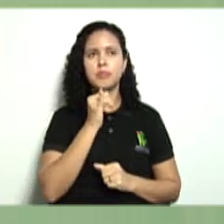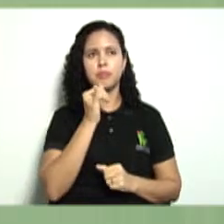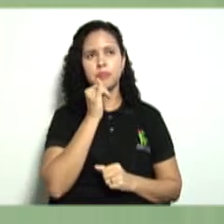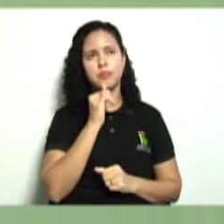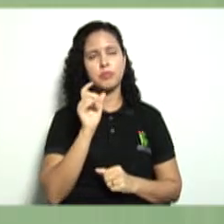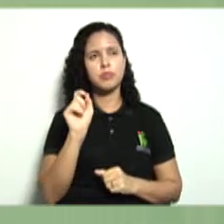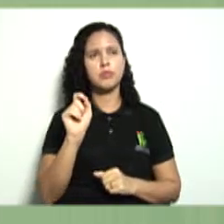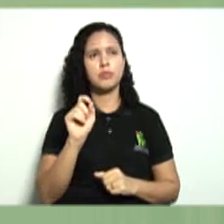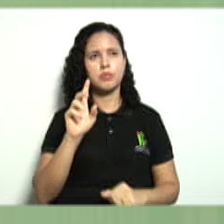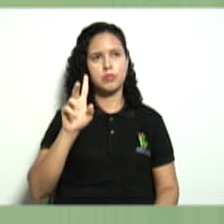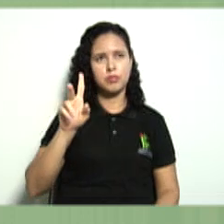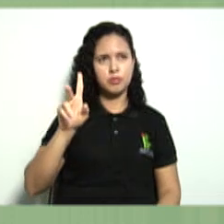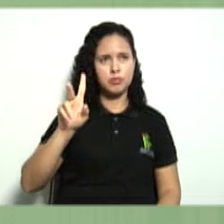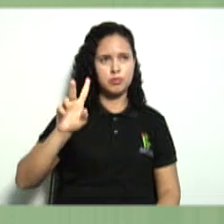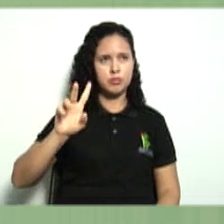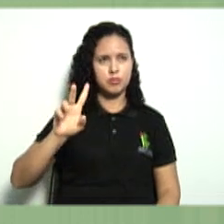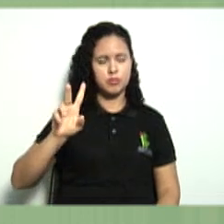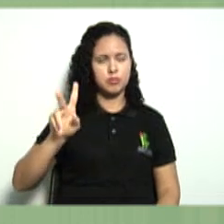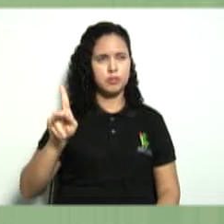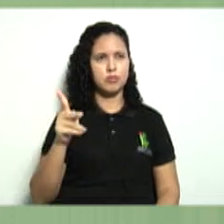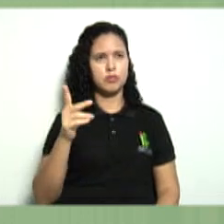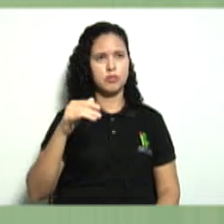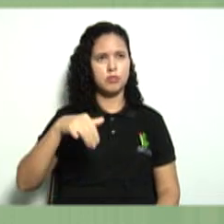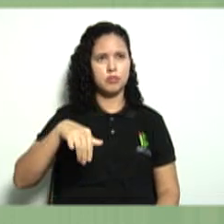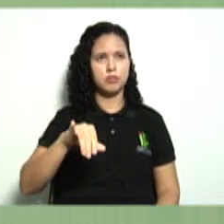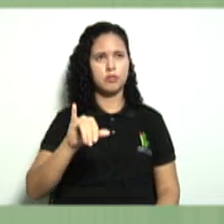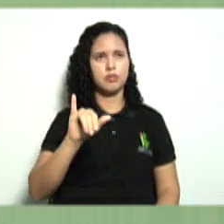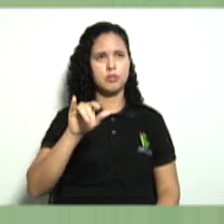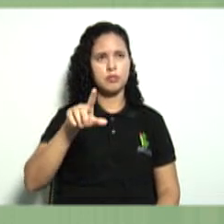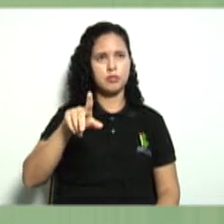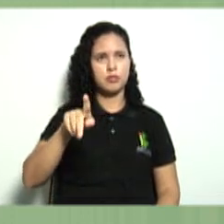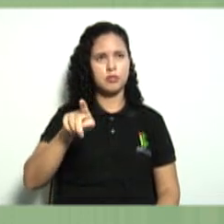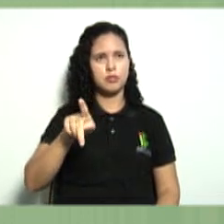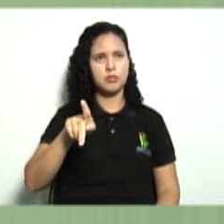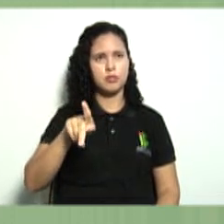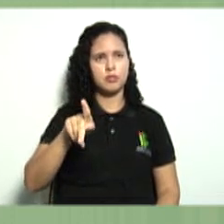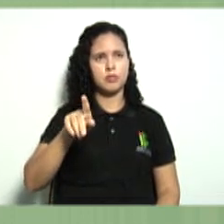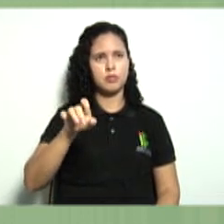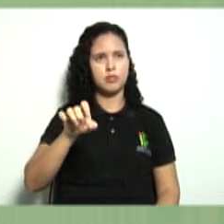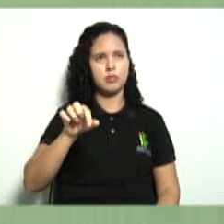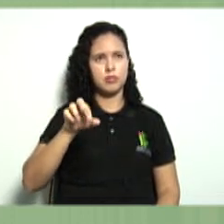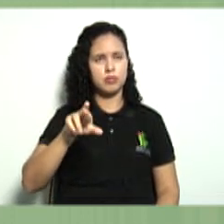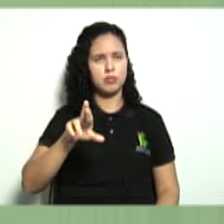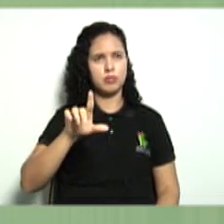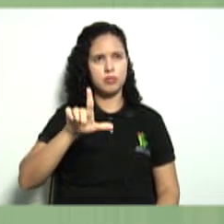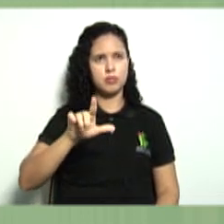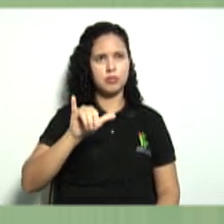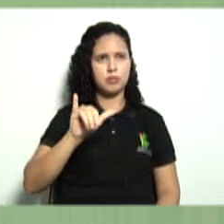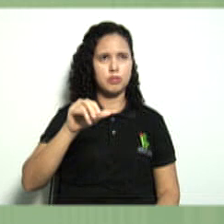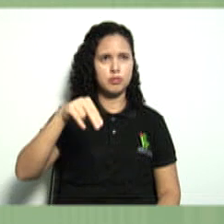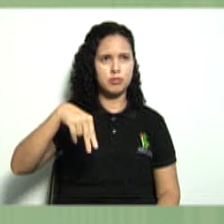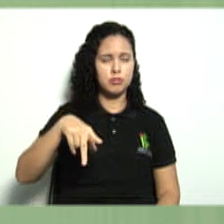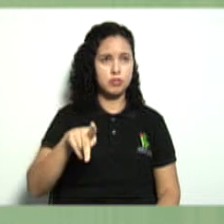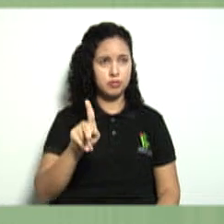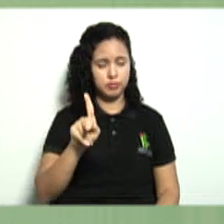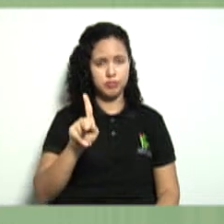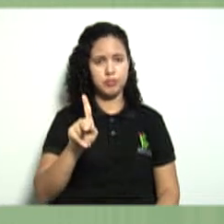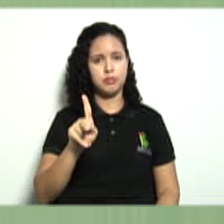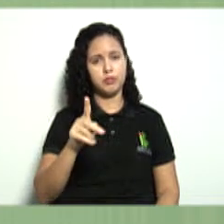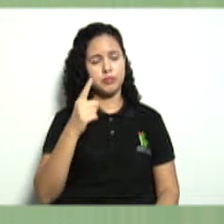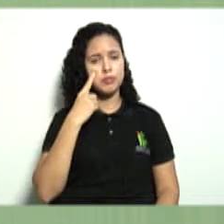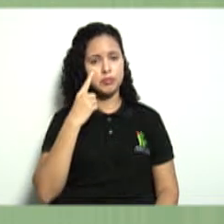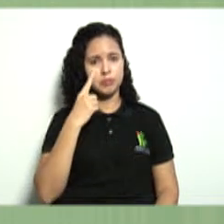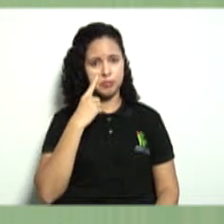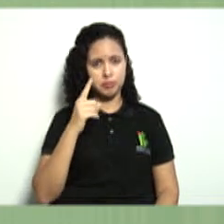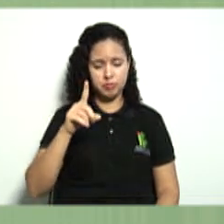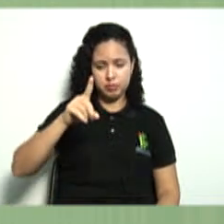de hiperlink, ó. Como eu falei para vocês, eu tenho aqui o site do IFRA, e esse site a gente clica, ele vai para outra informação.